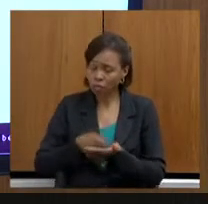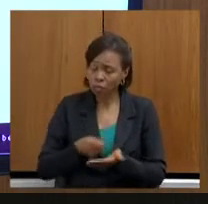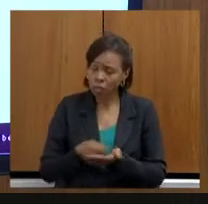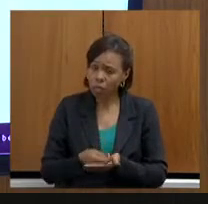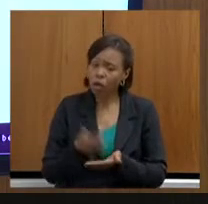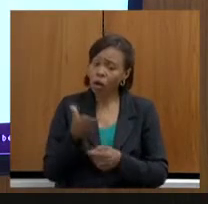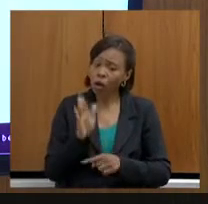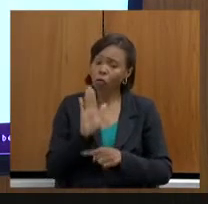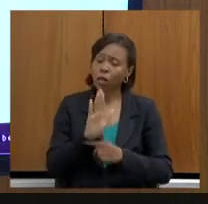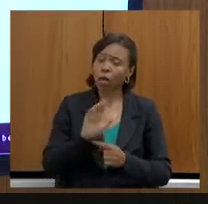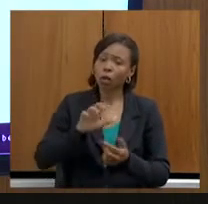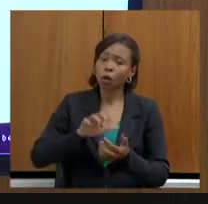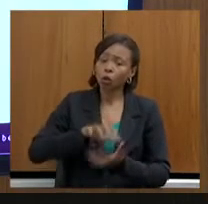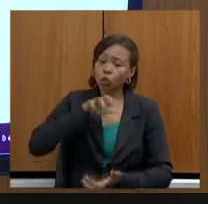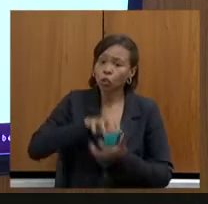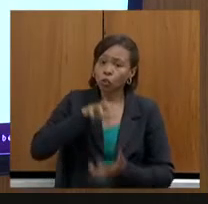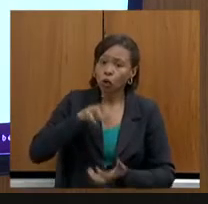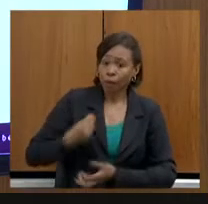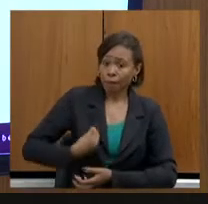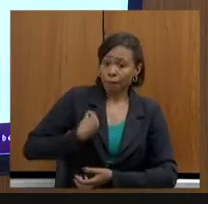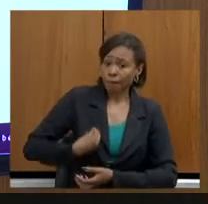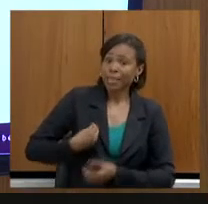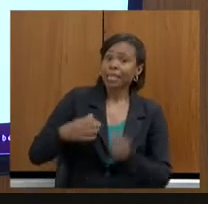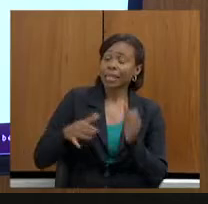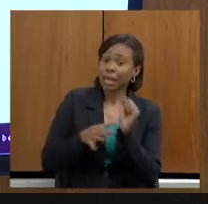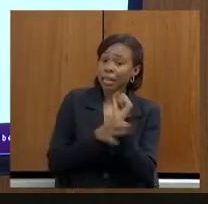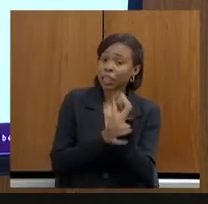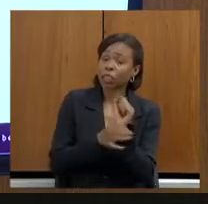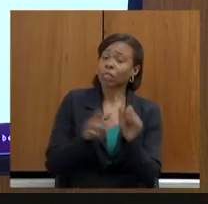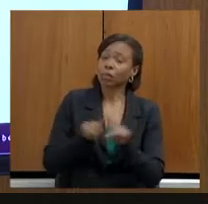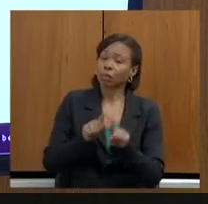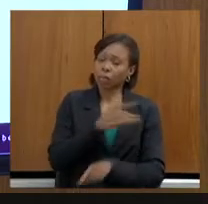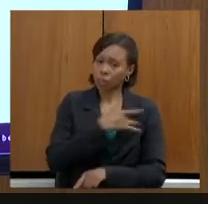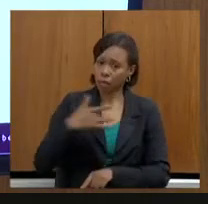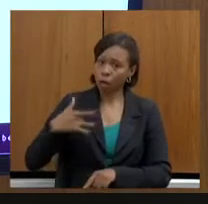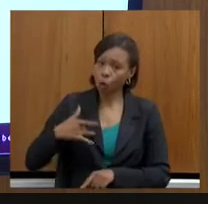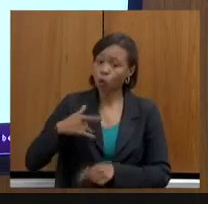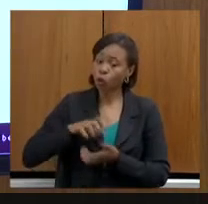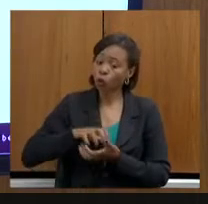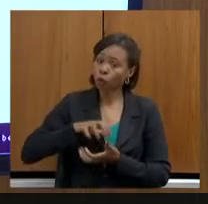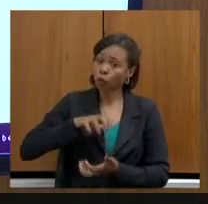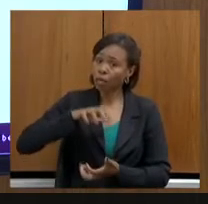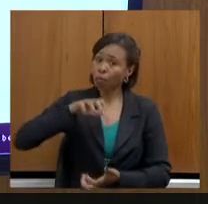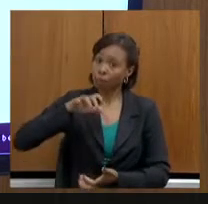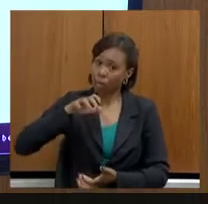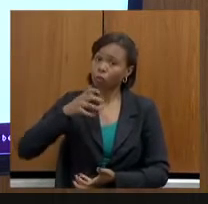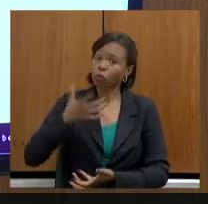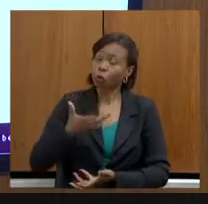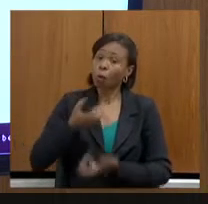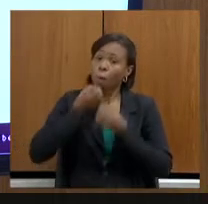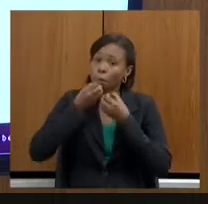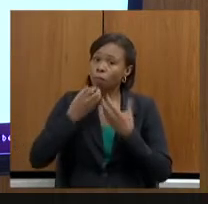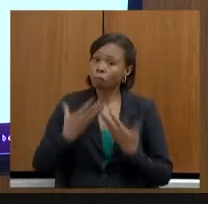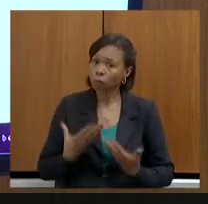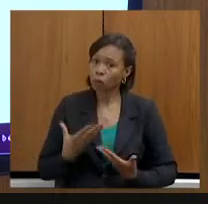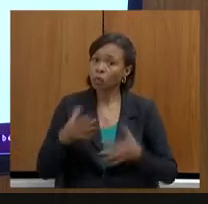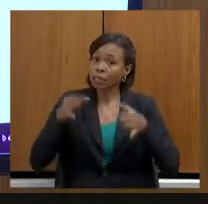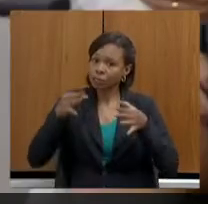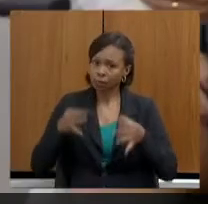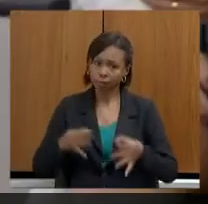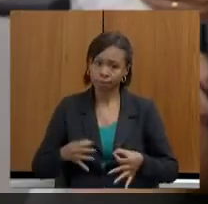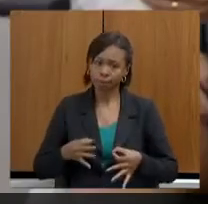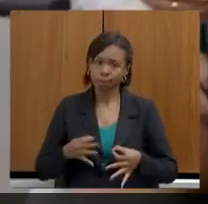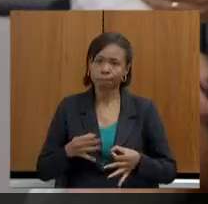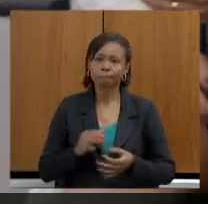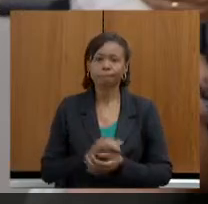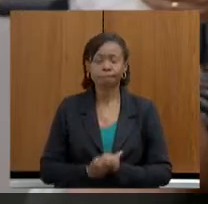e à saúde mediante políticas públicas que permitem um envelhecimento saudável e em condições dignas Tem